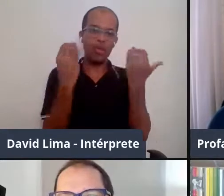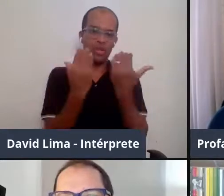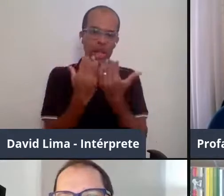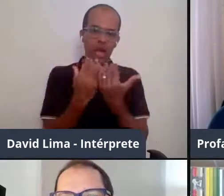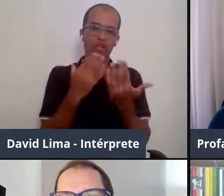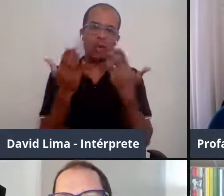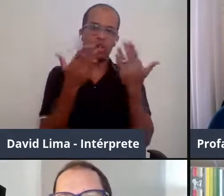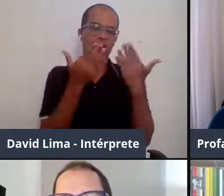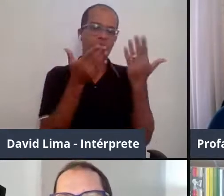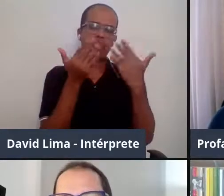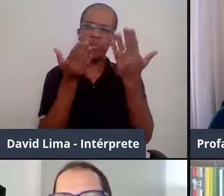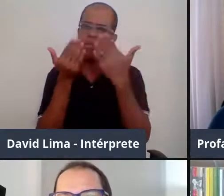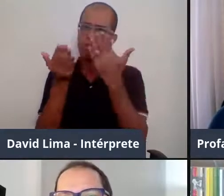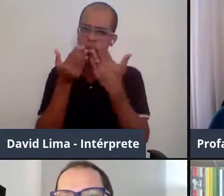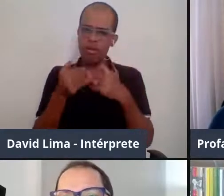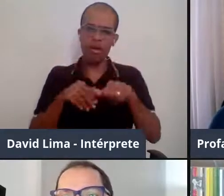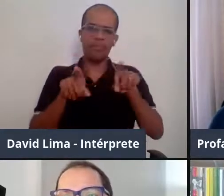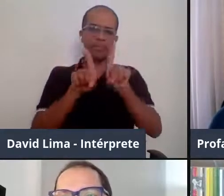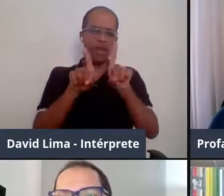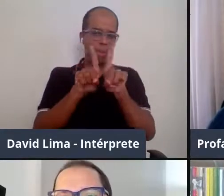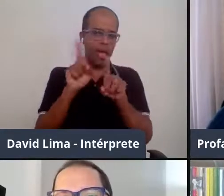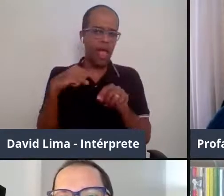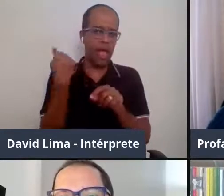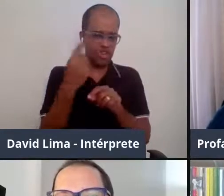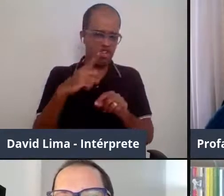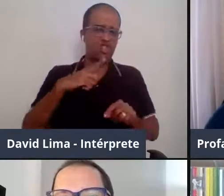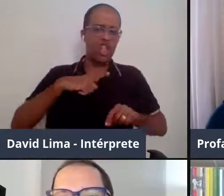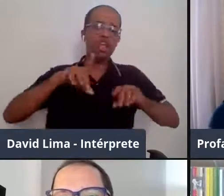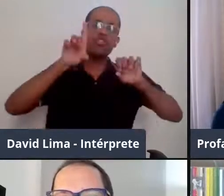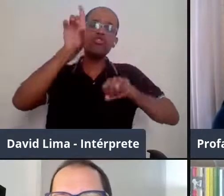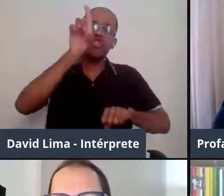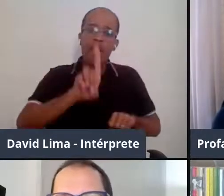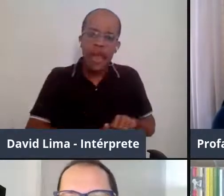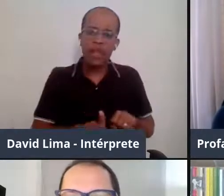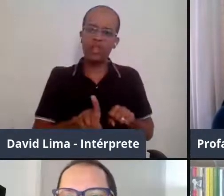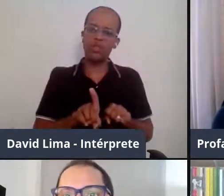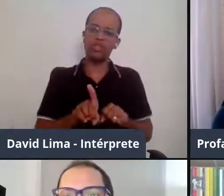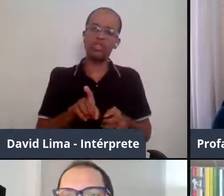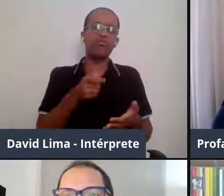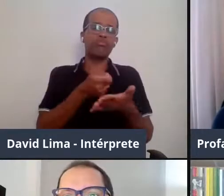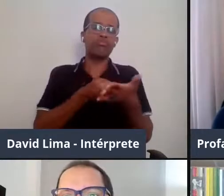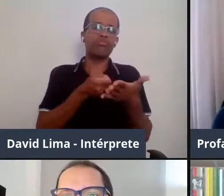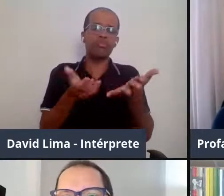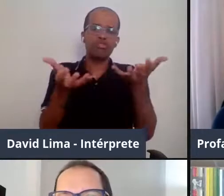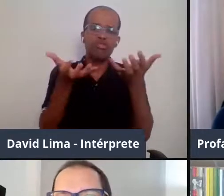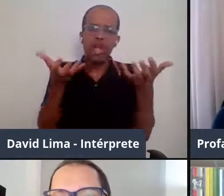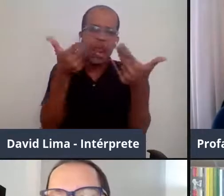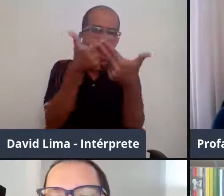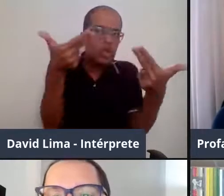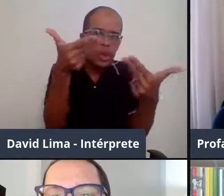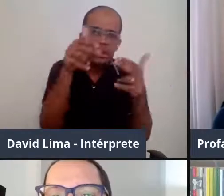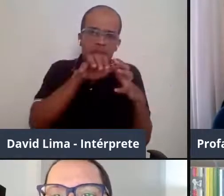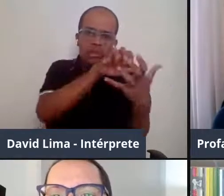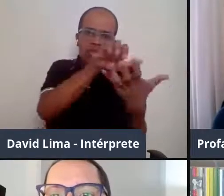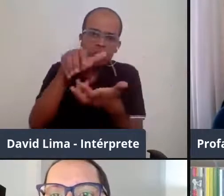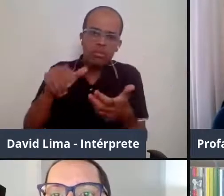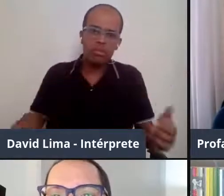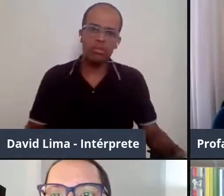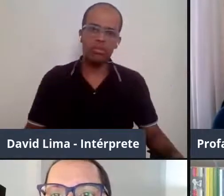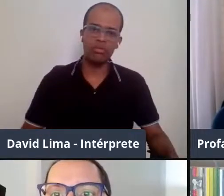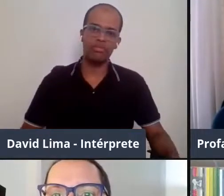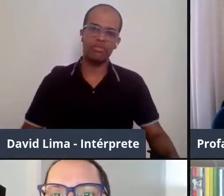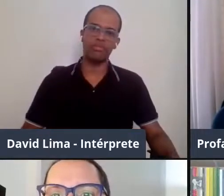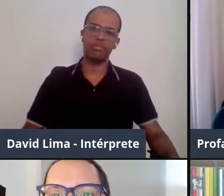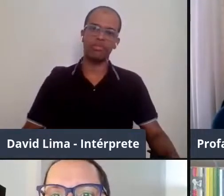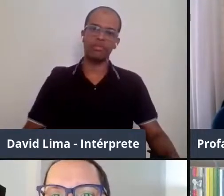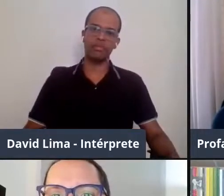comunidade nacional, também temos direito de defender e disputar os bens disponíveis no mundo. Portanto, o que eu quero,